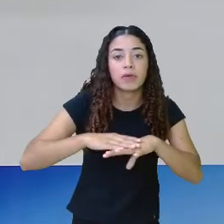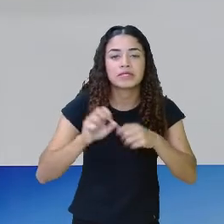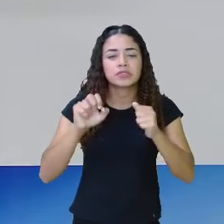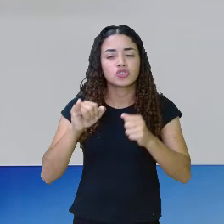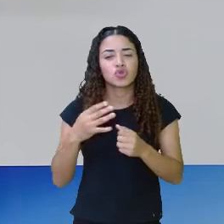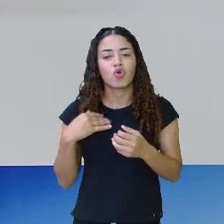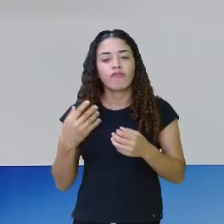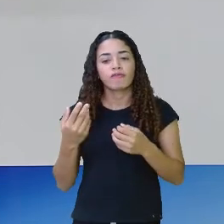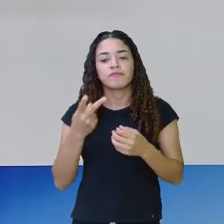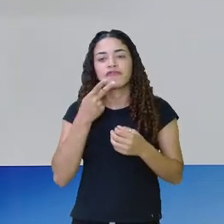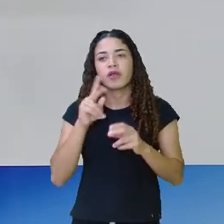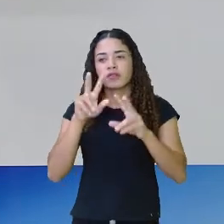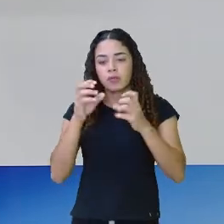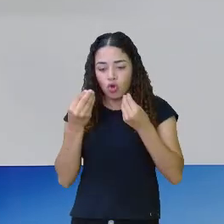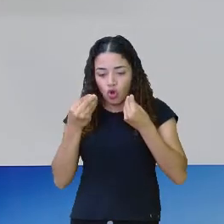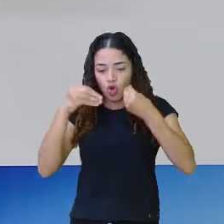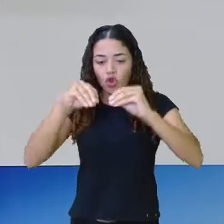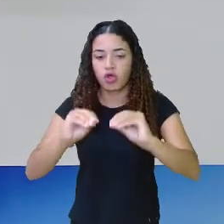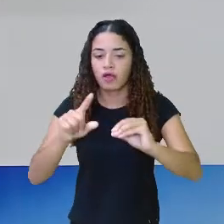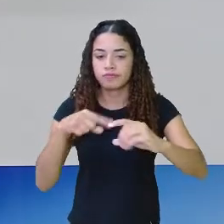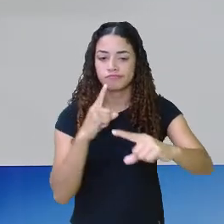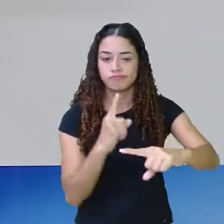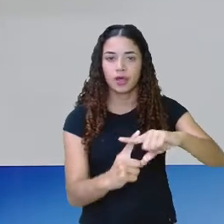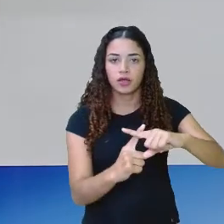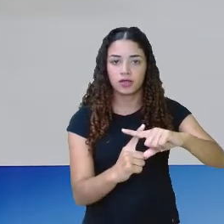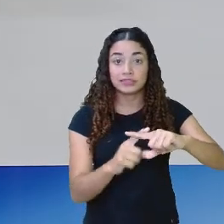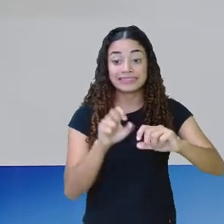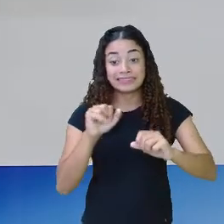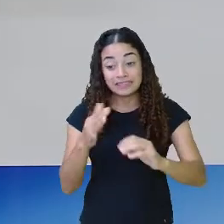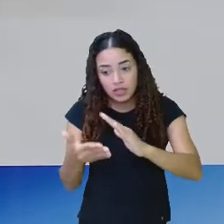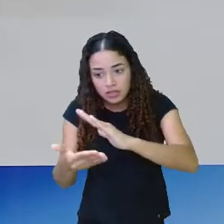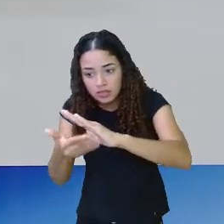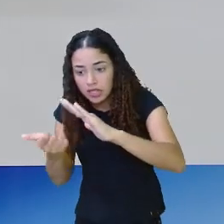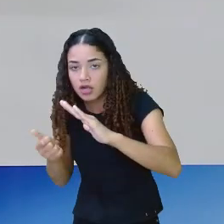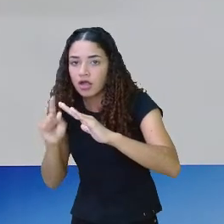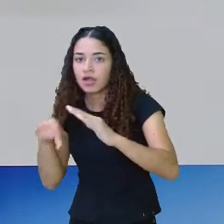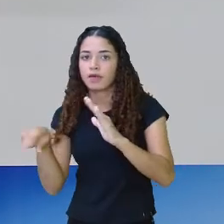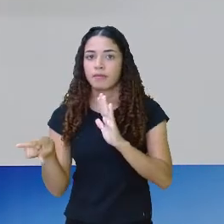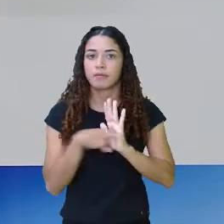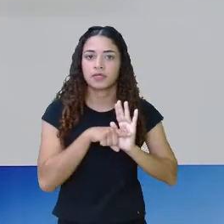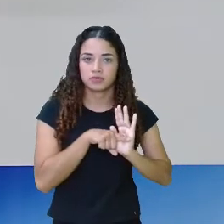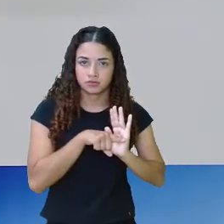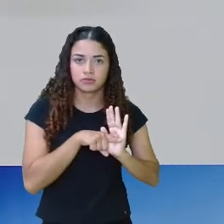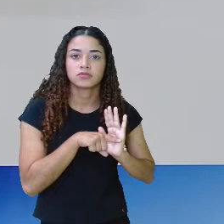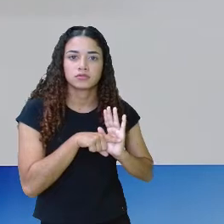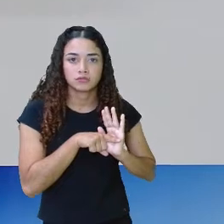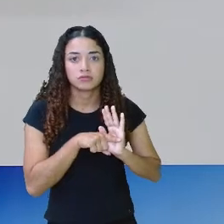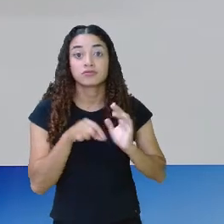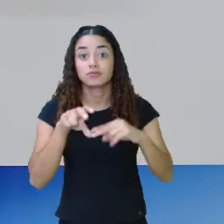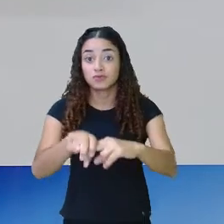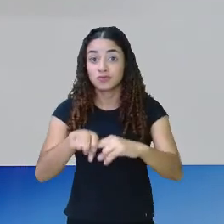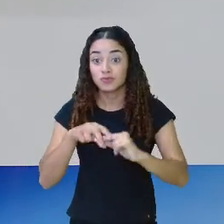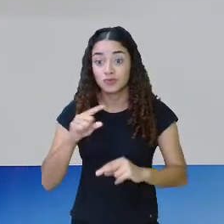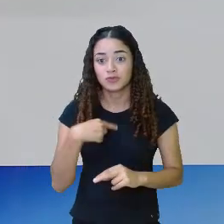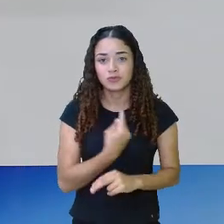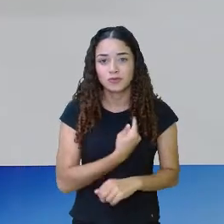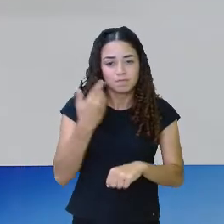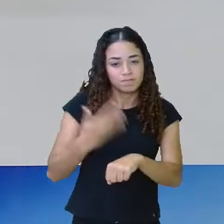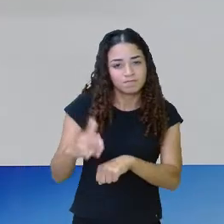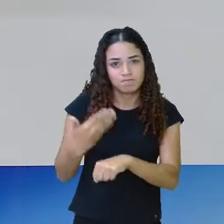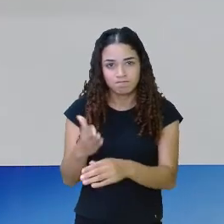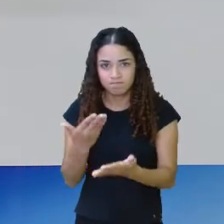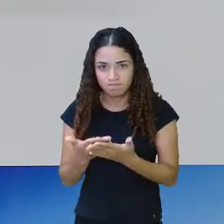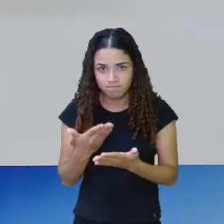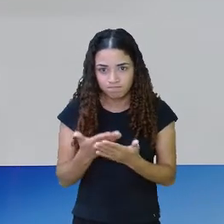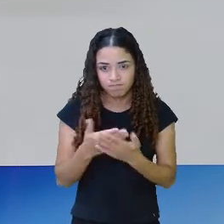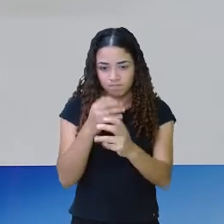adicionar, adição. Se eu falo em retirar, subtração. Por isso que a gente vai trabalhar as operações